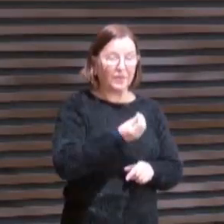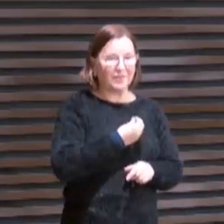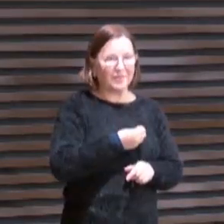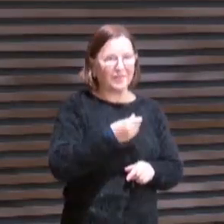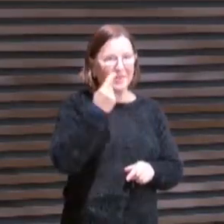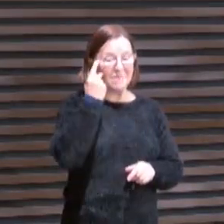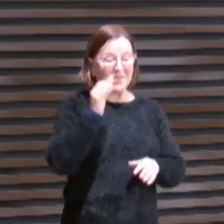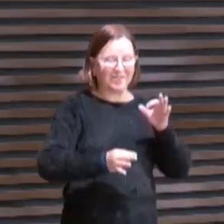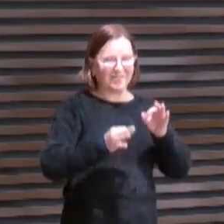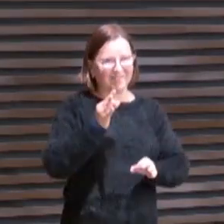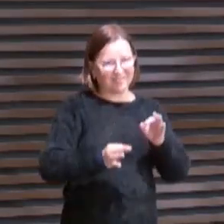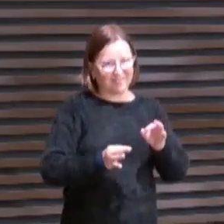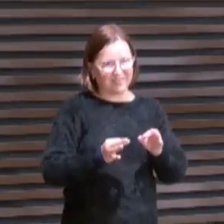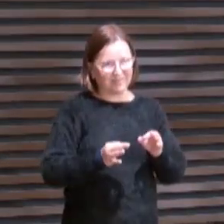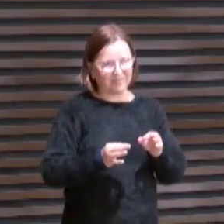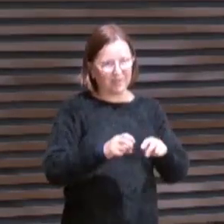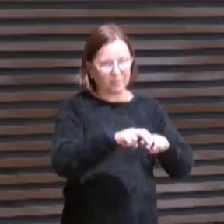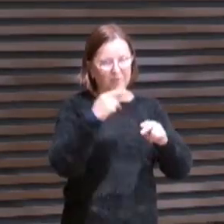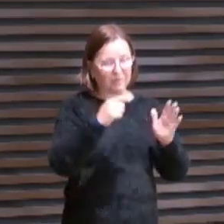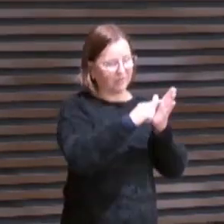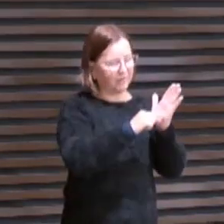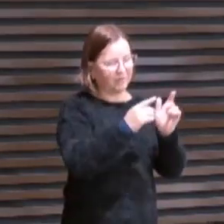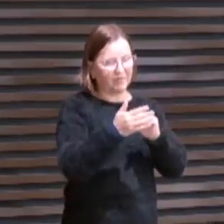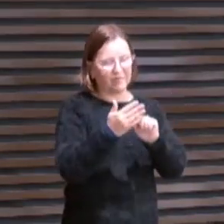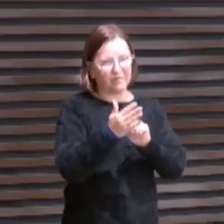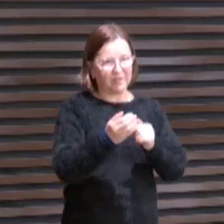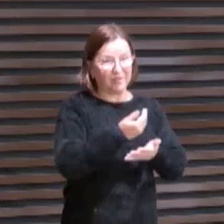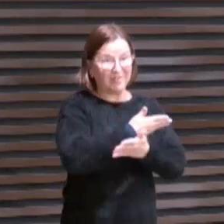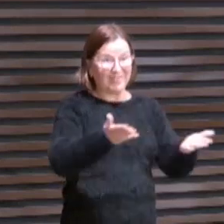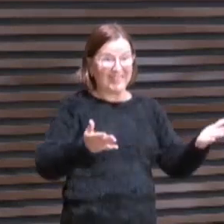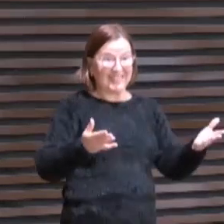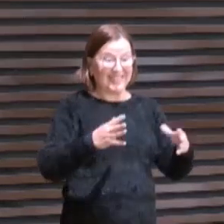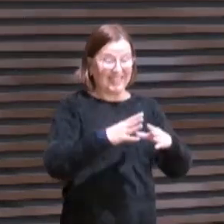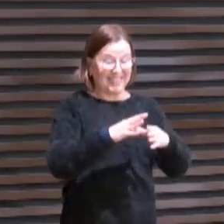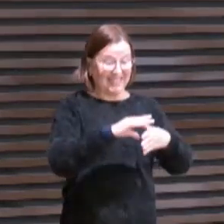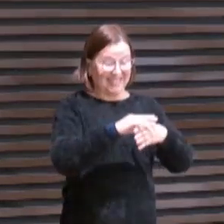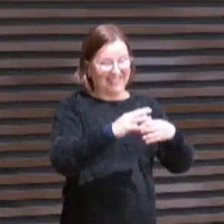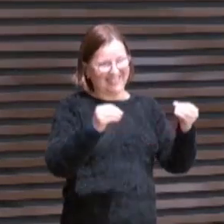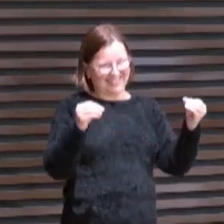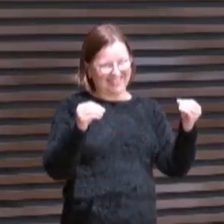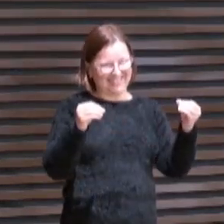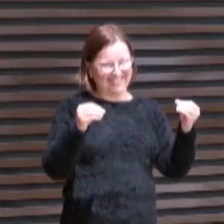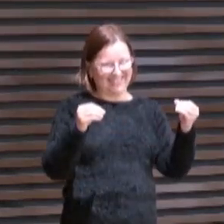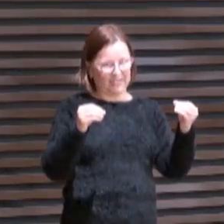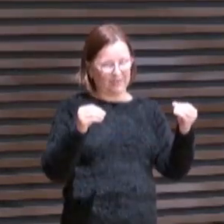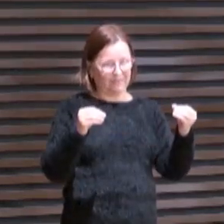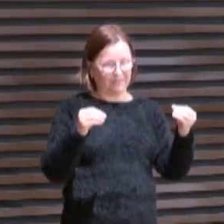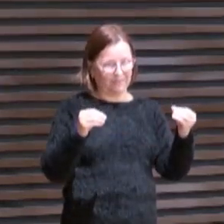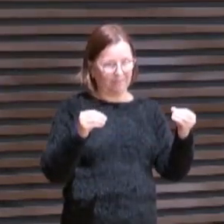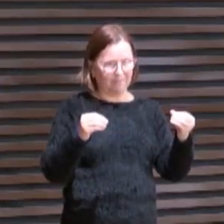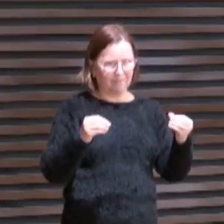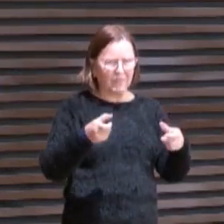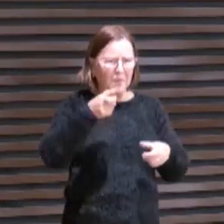para a justiça. Por suas chagas fostes sarados. Olha, irmãos, olha que coisa mais